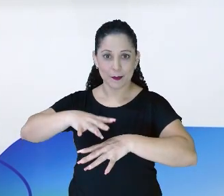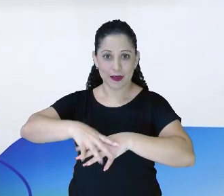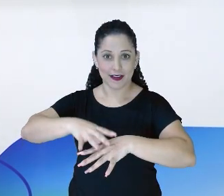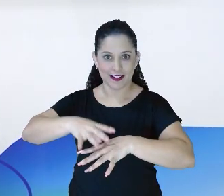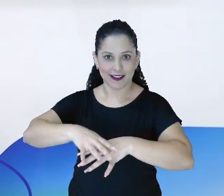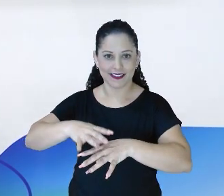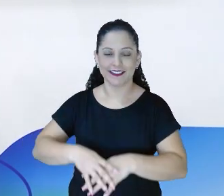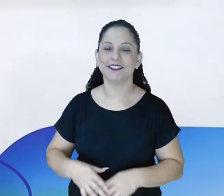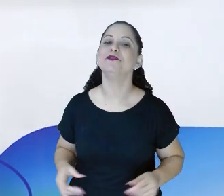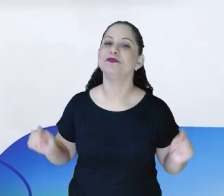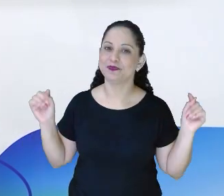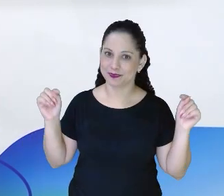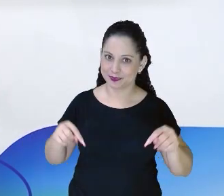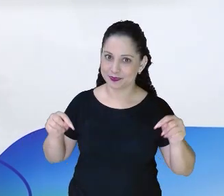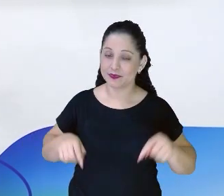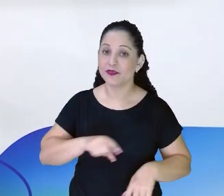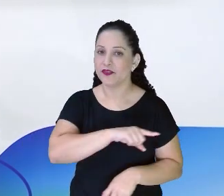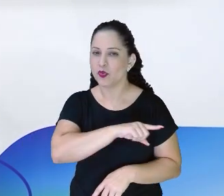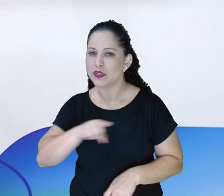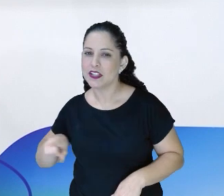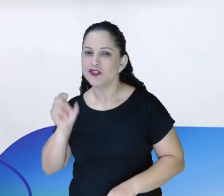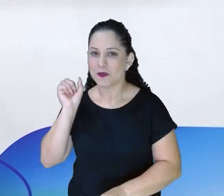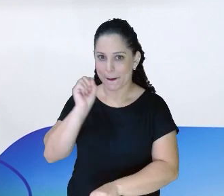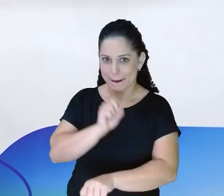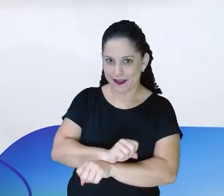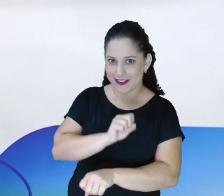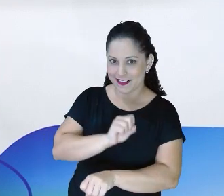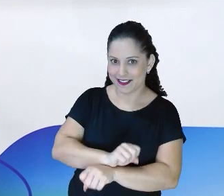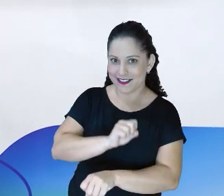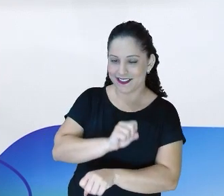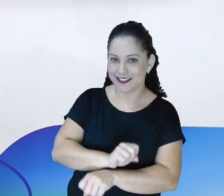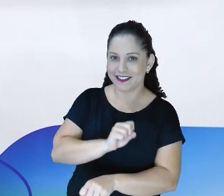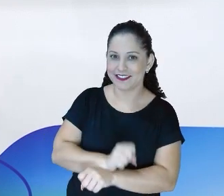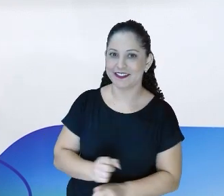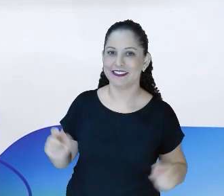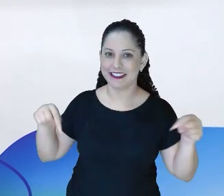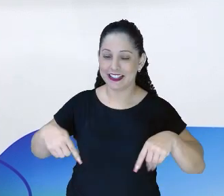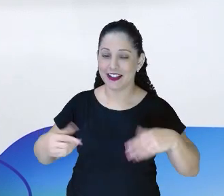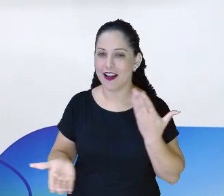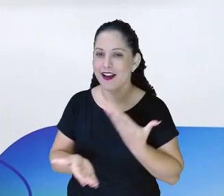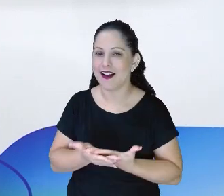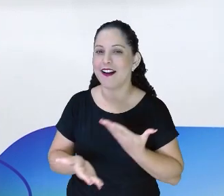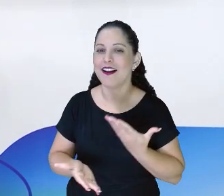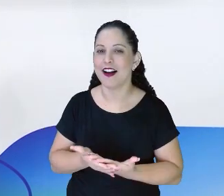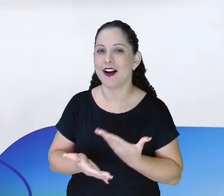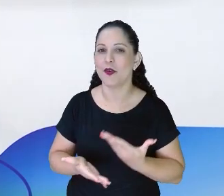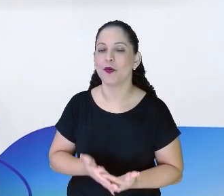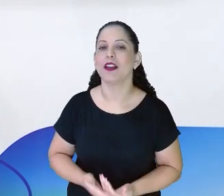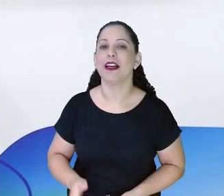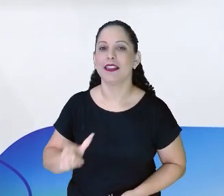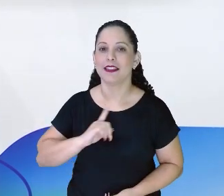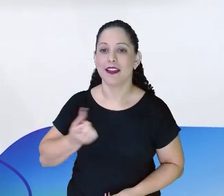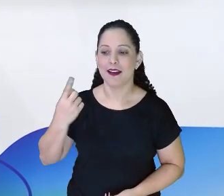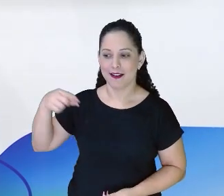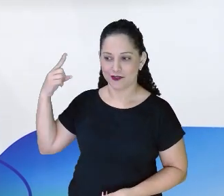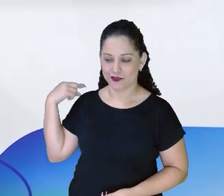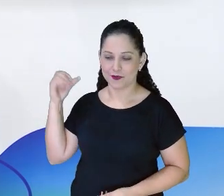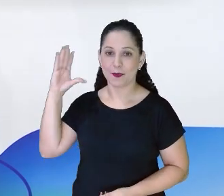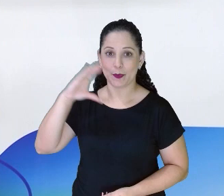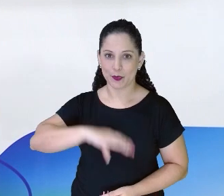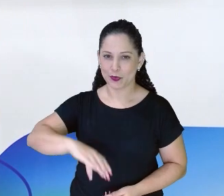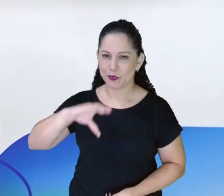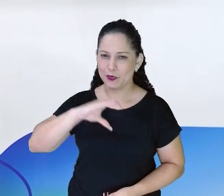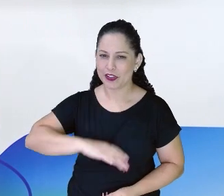matemática. Vocês estavam esperando por essa aula, né? Tiveram aula de língua